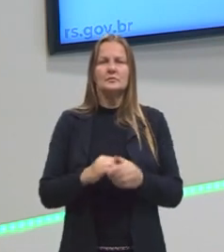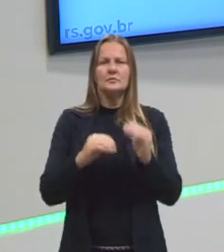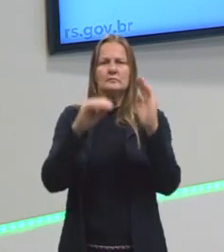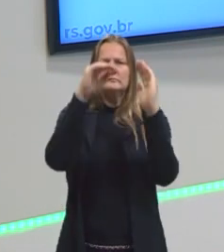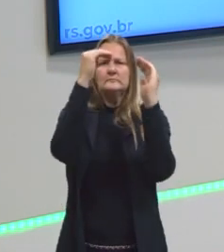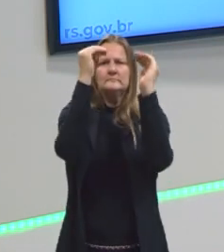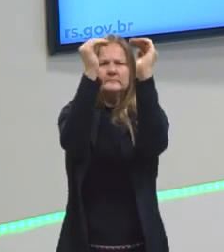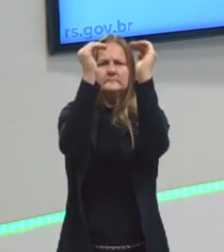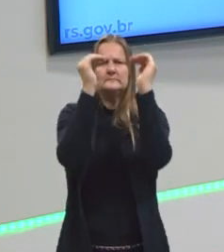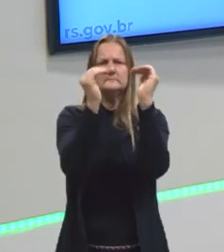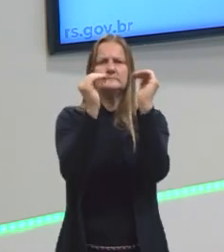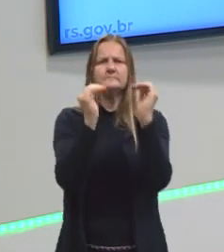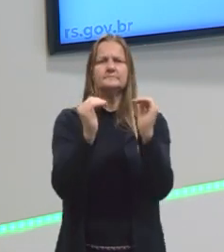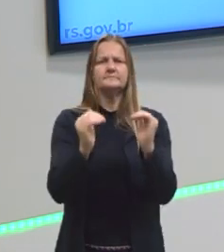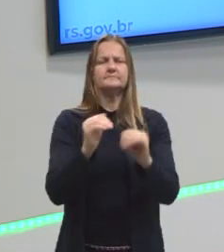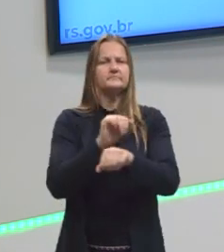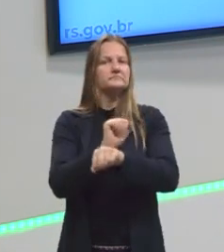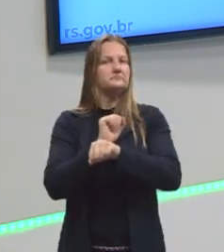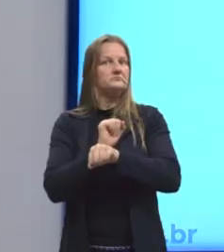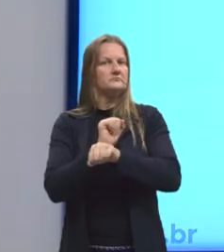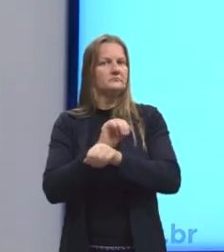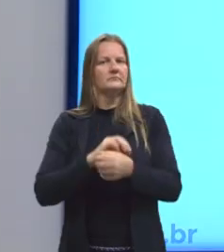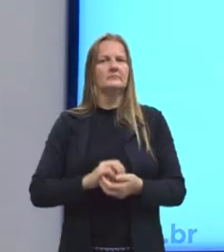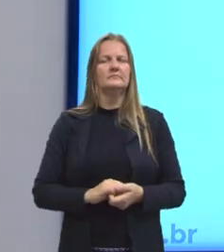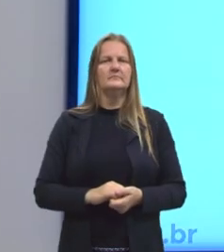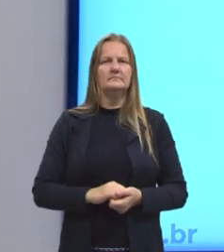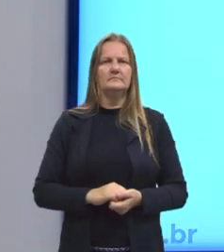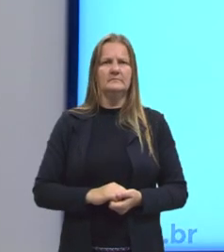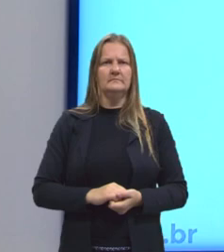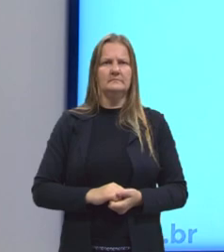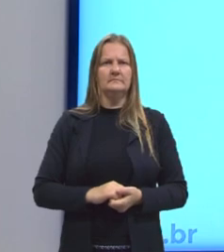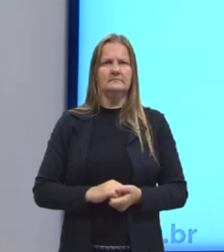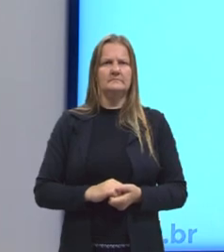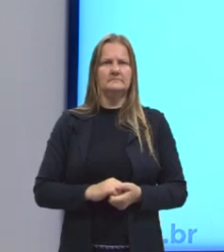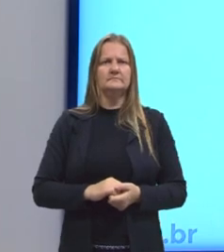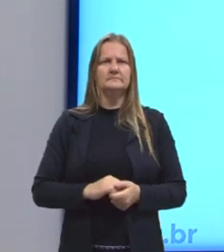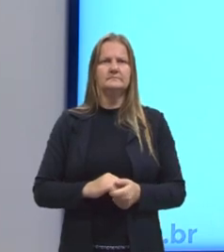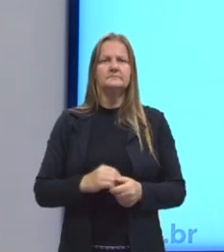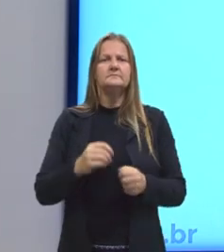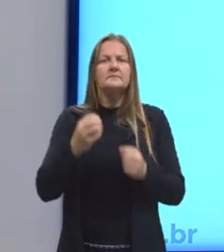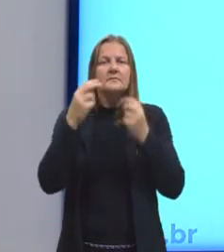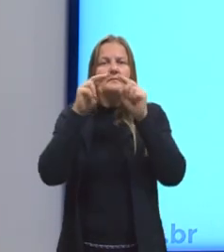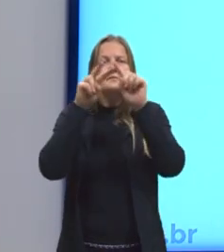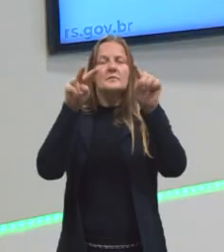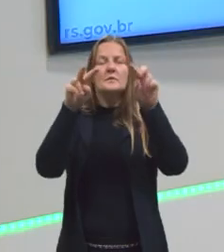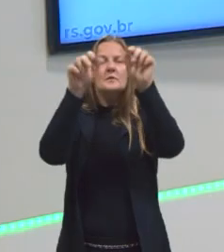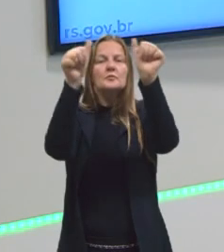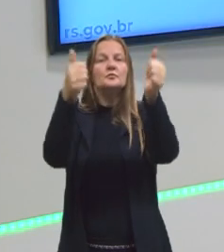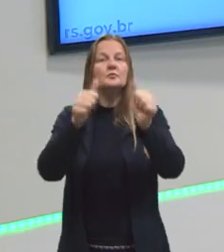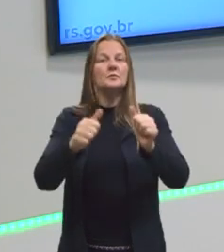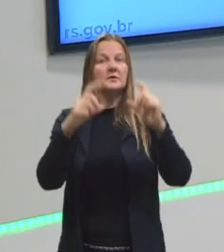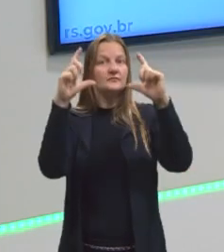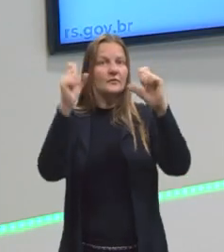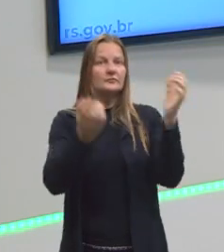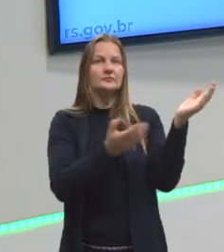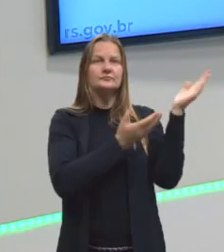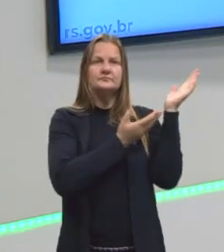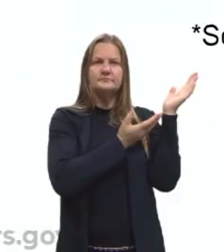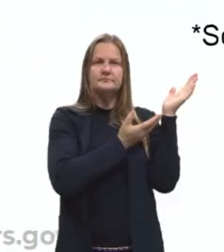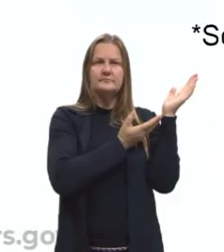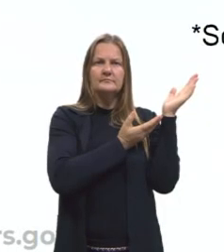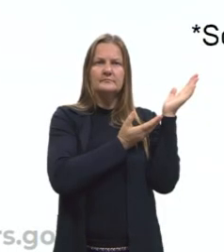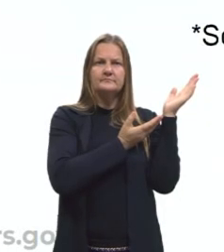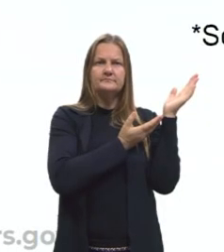então a sociedade que fica ali estagnada aqui o trago um uma imagem mais ou menos uma representação do que era o sistema